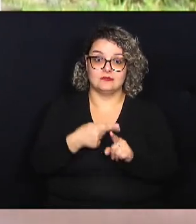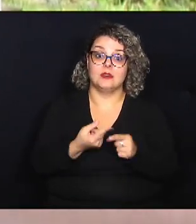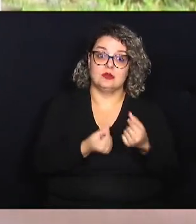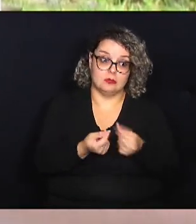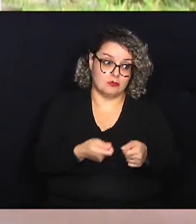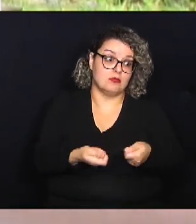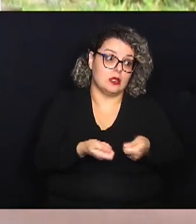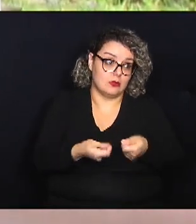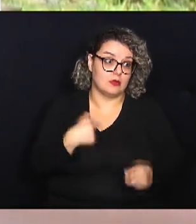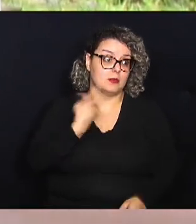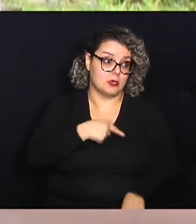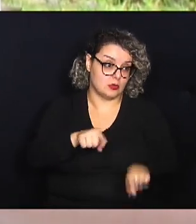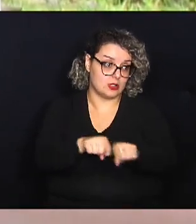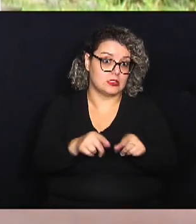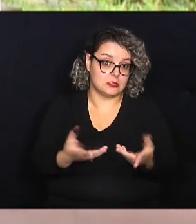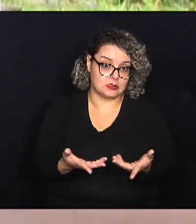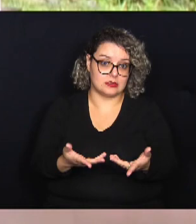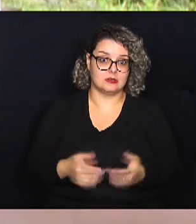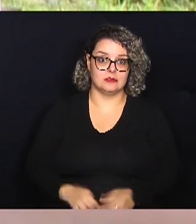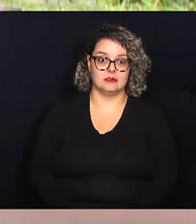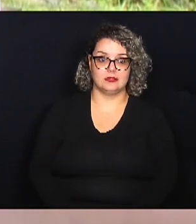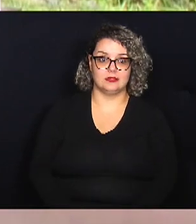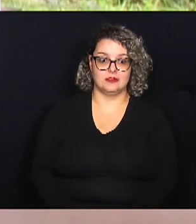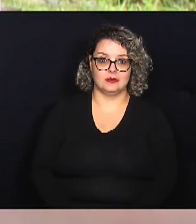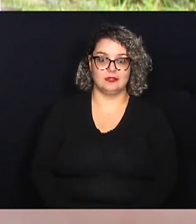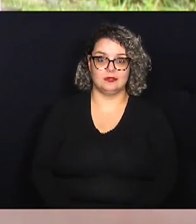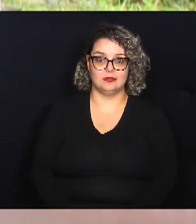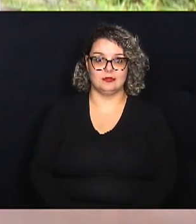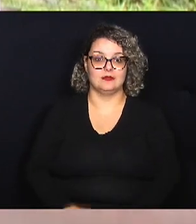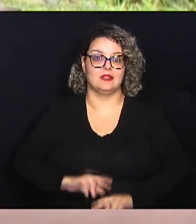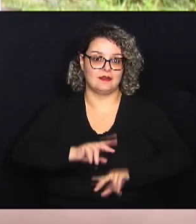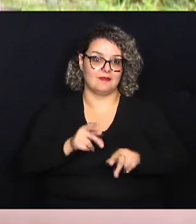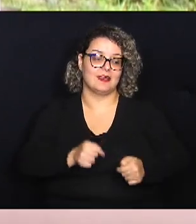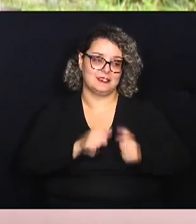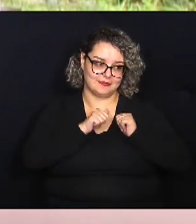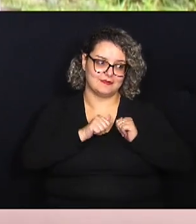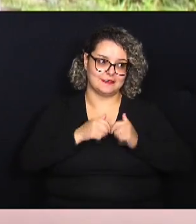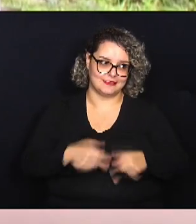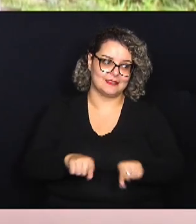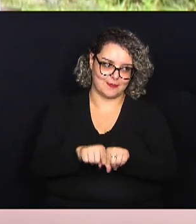gente também. Então, tem uma economia também.